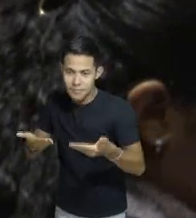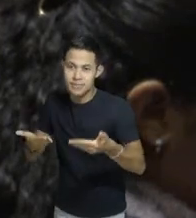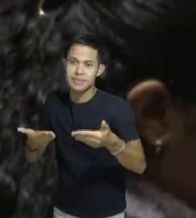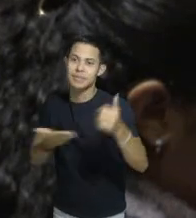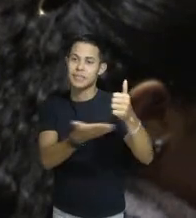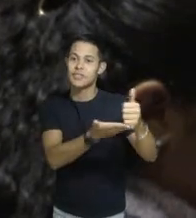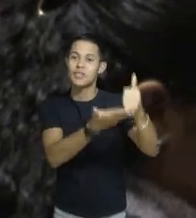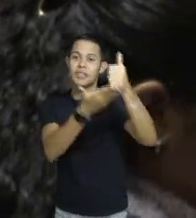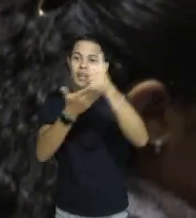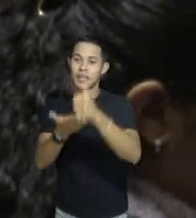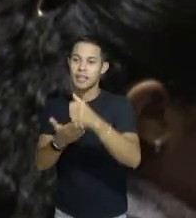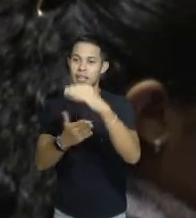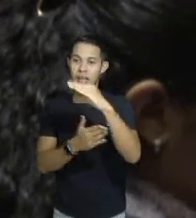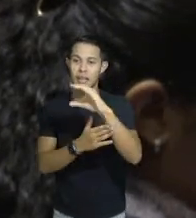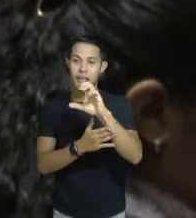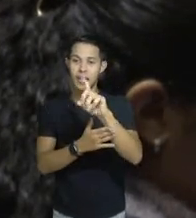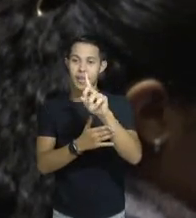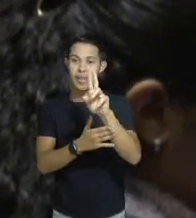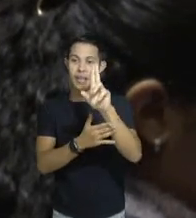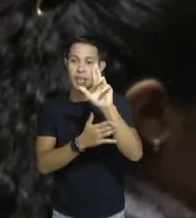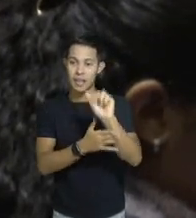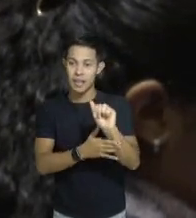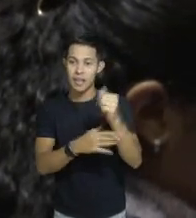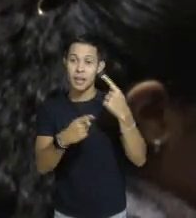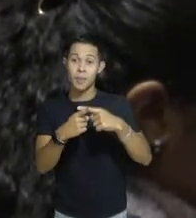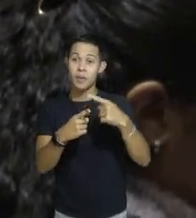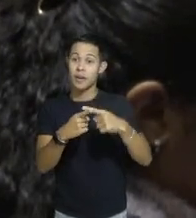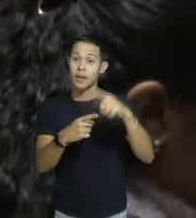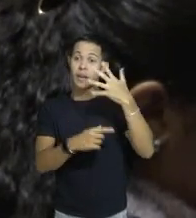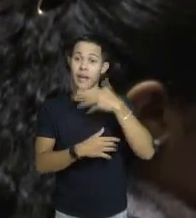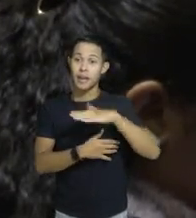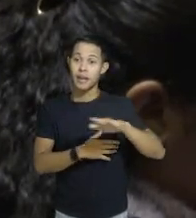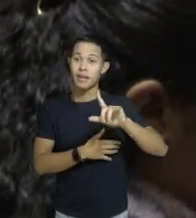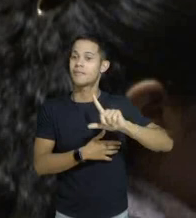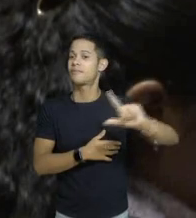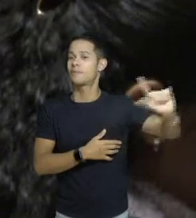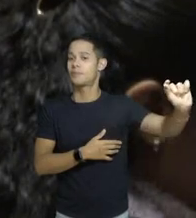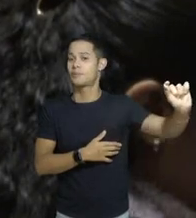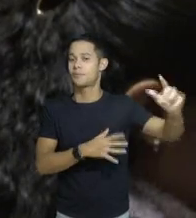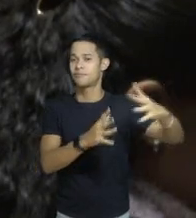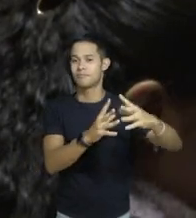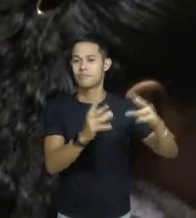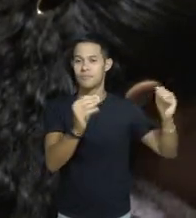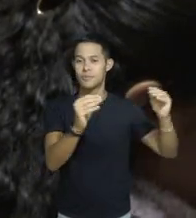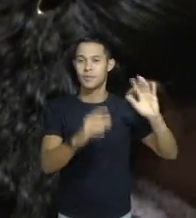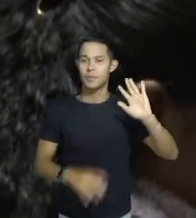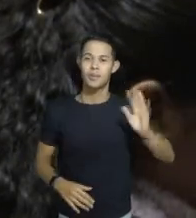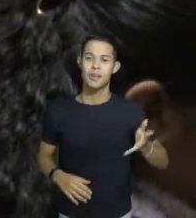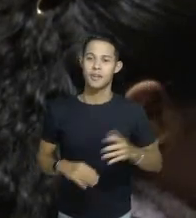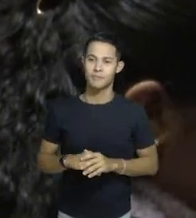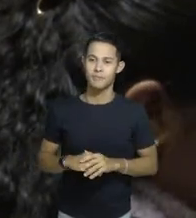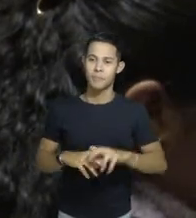pro Cedra, porque essa criança já se foi. Né? Então, eu